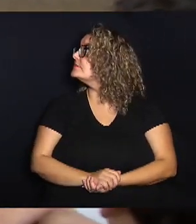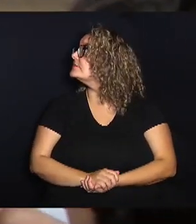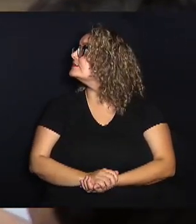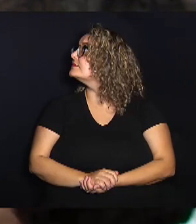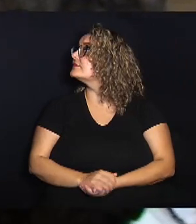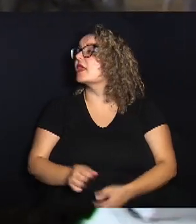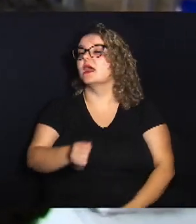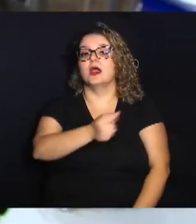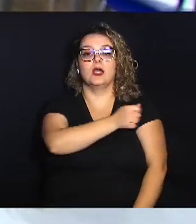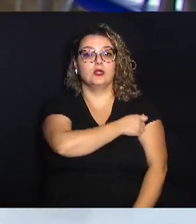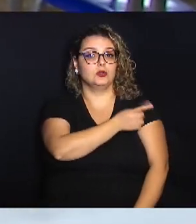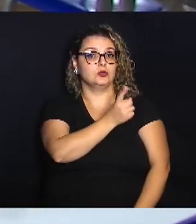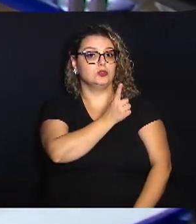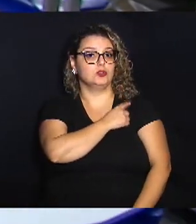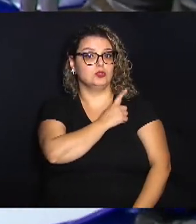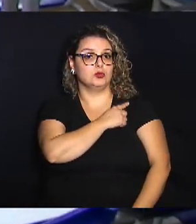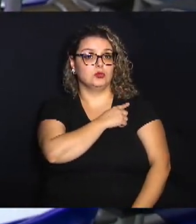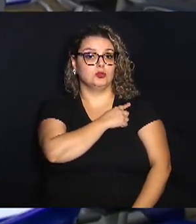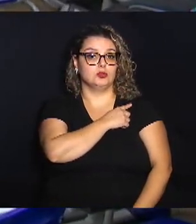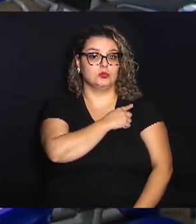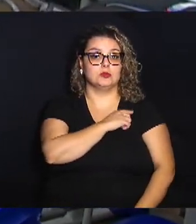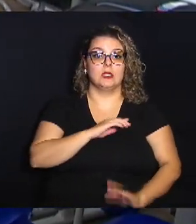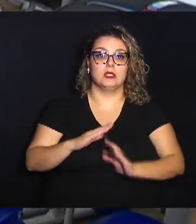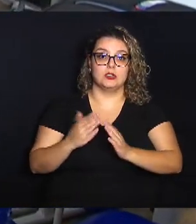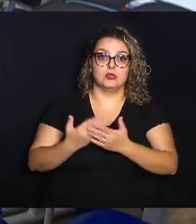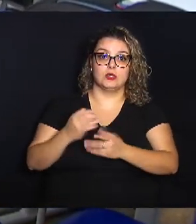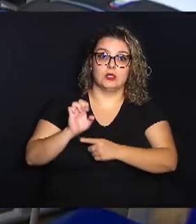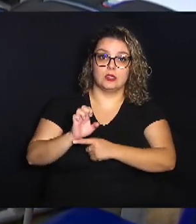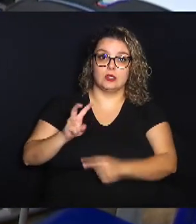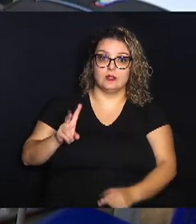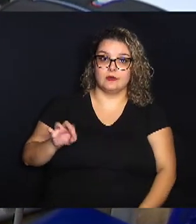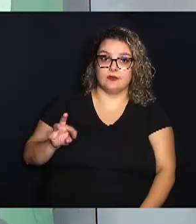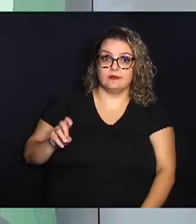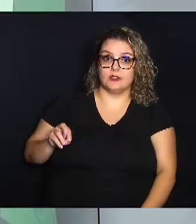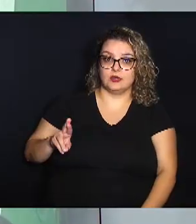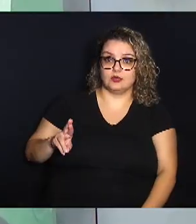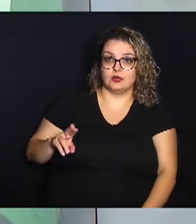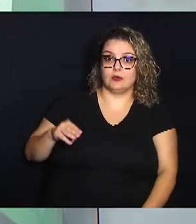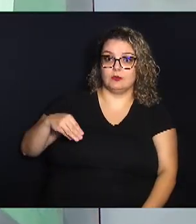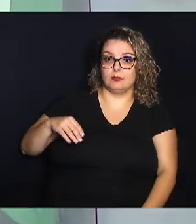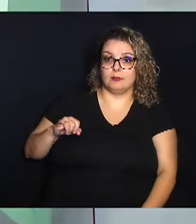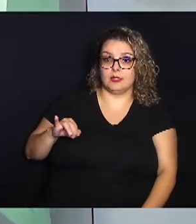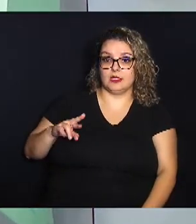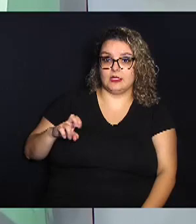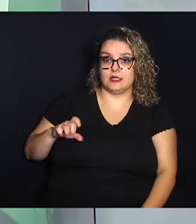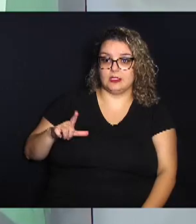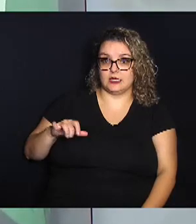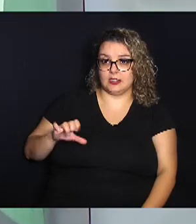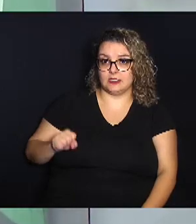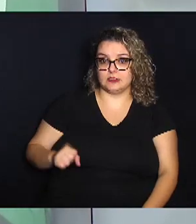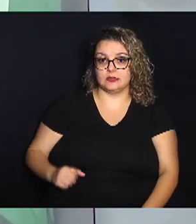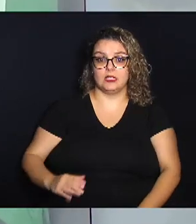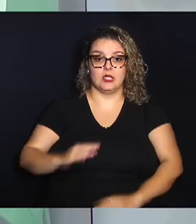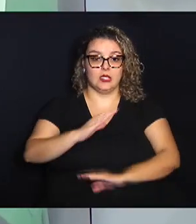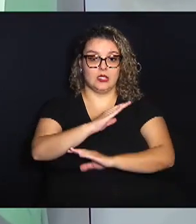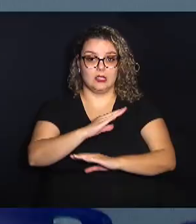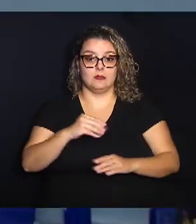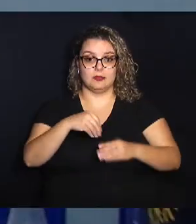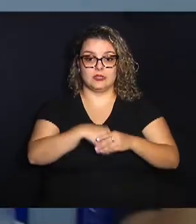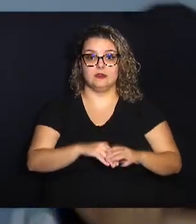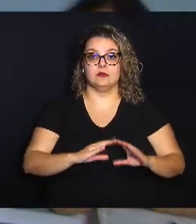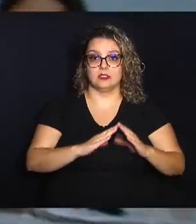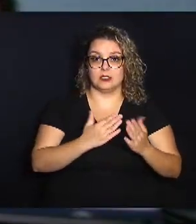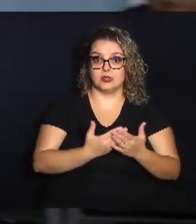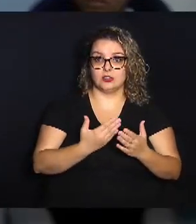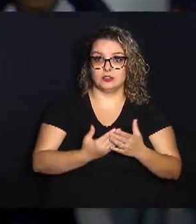Alunos do primeiro ano do ensino médio da Escola Estadual Vitor Meireles receberam o programa Câmara na Escola, um programa de